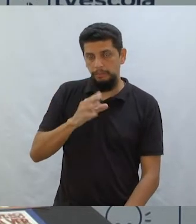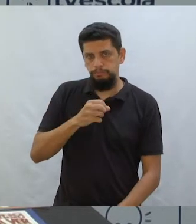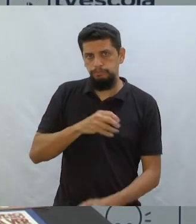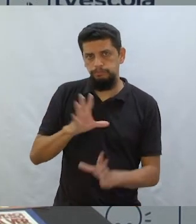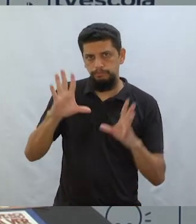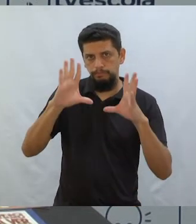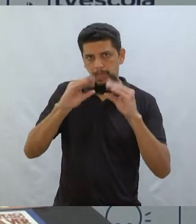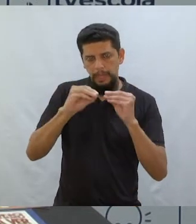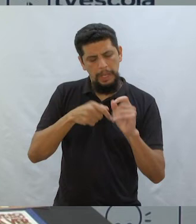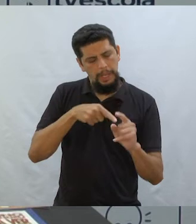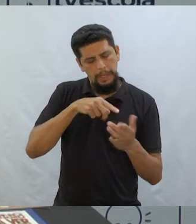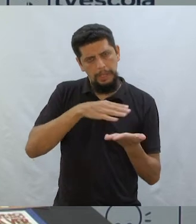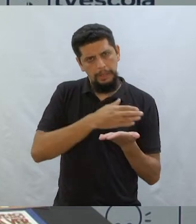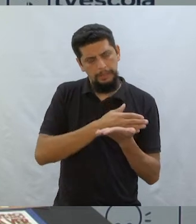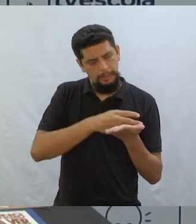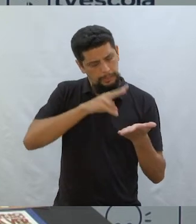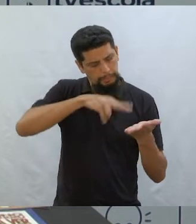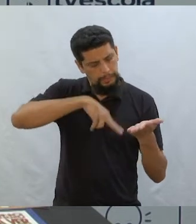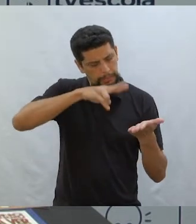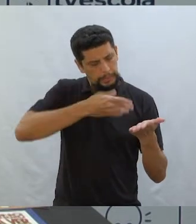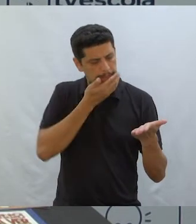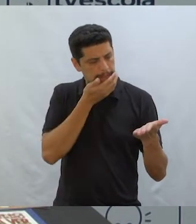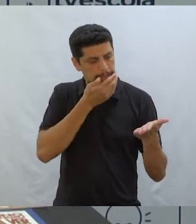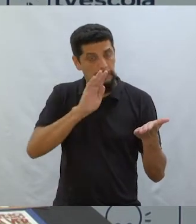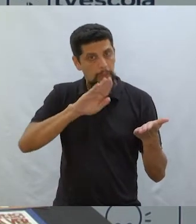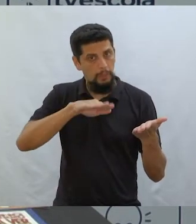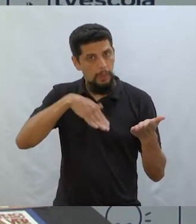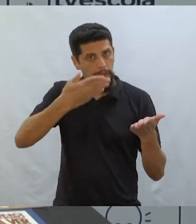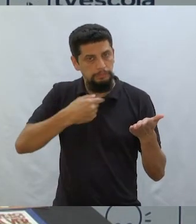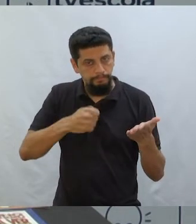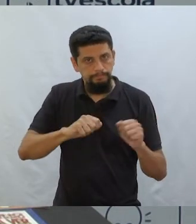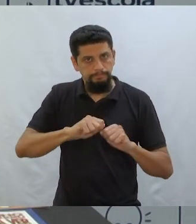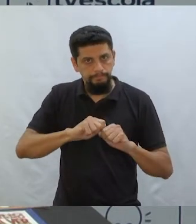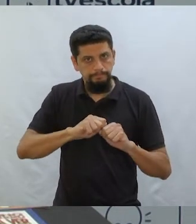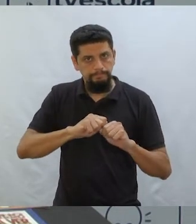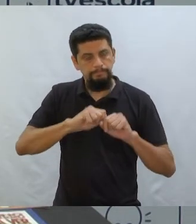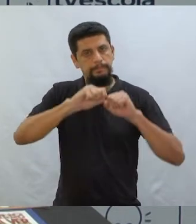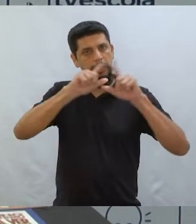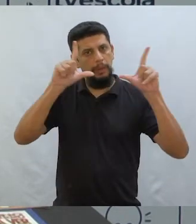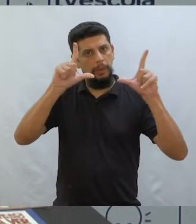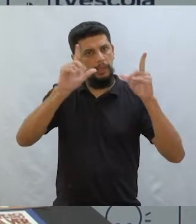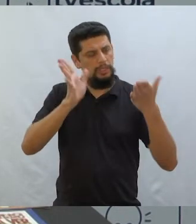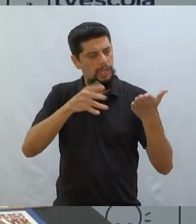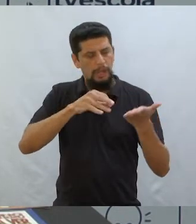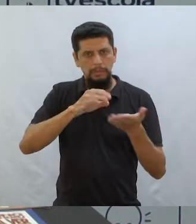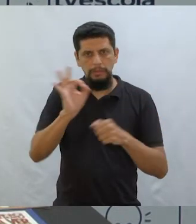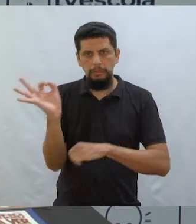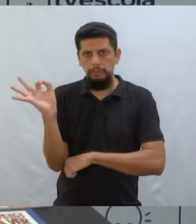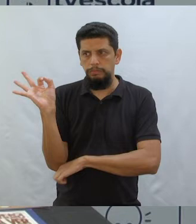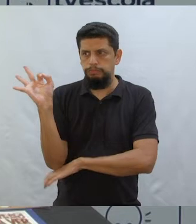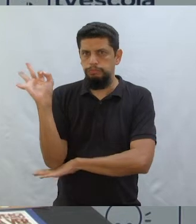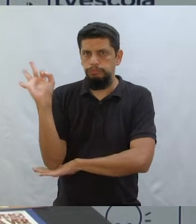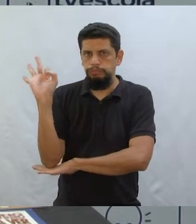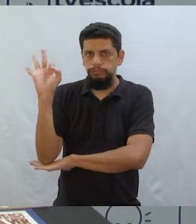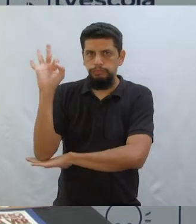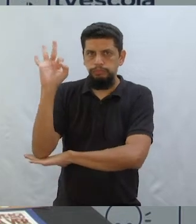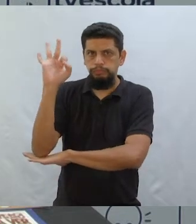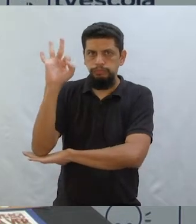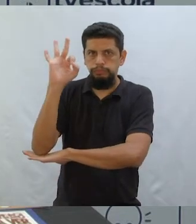era noite ele começou a fazer a leitura e quando ele se deu conta já estava